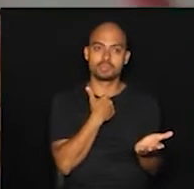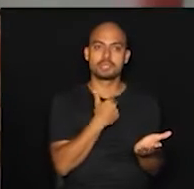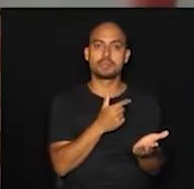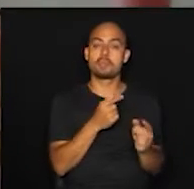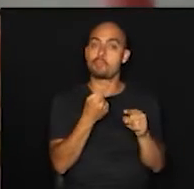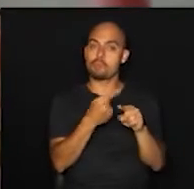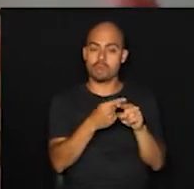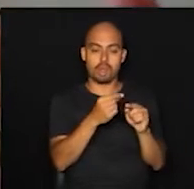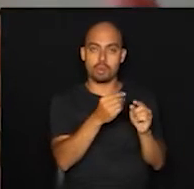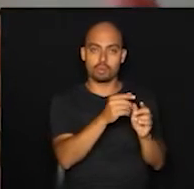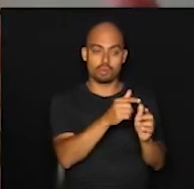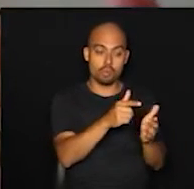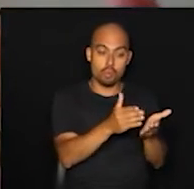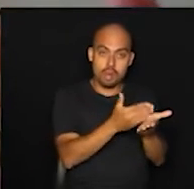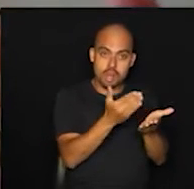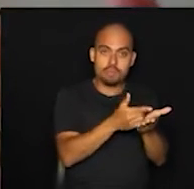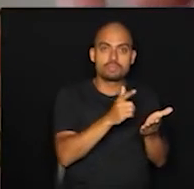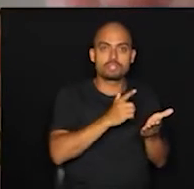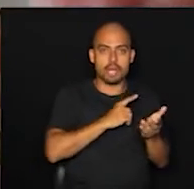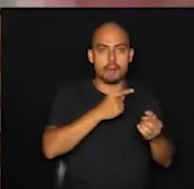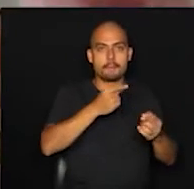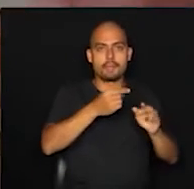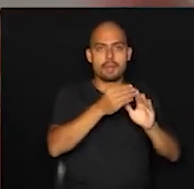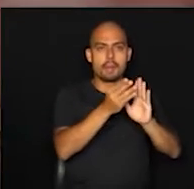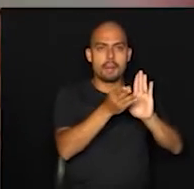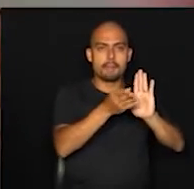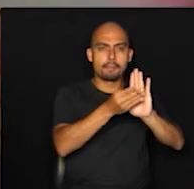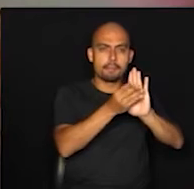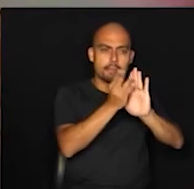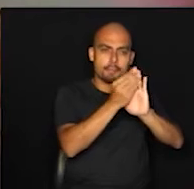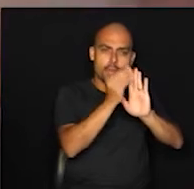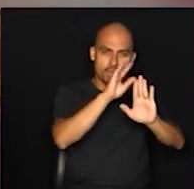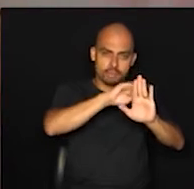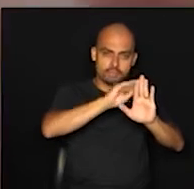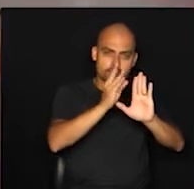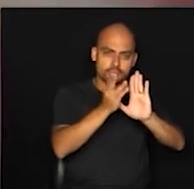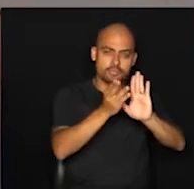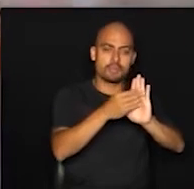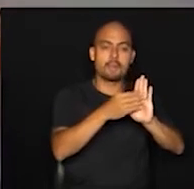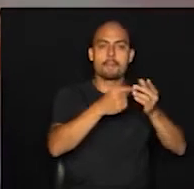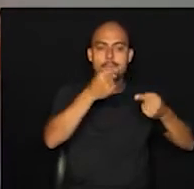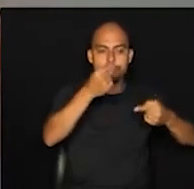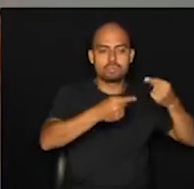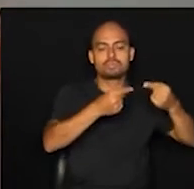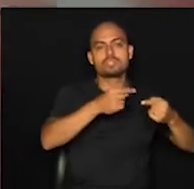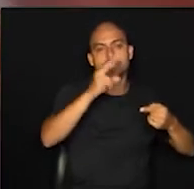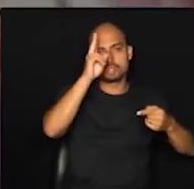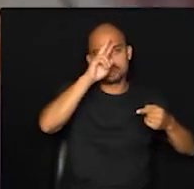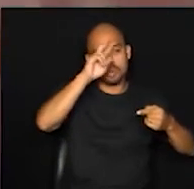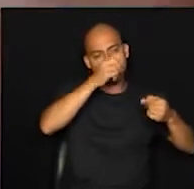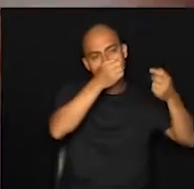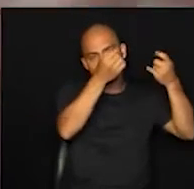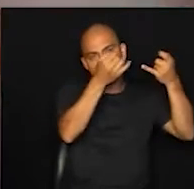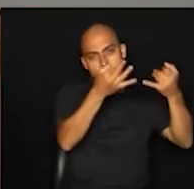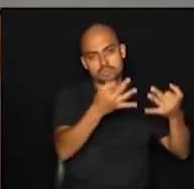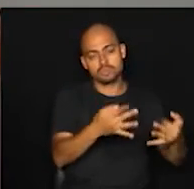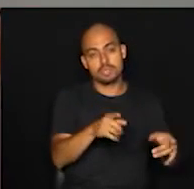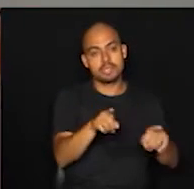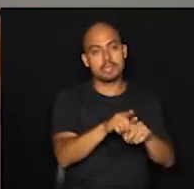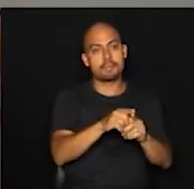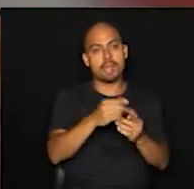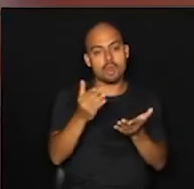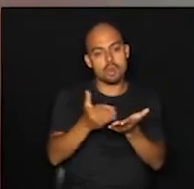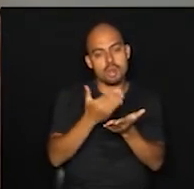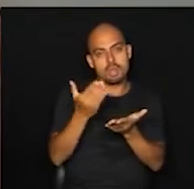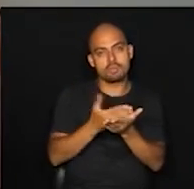toda a biografia política, embora ele seja um livro de teoria, história da historiografia e um livro da escrita